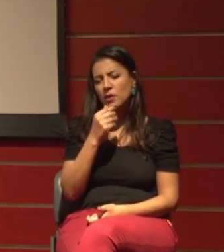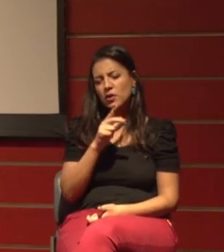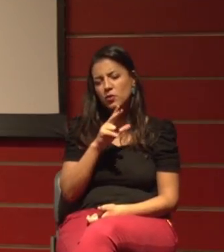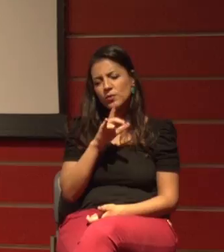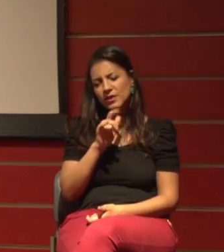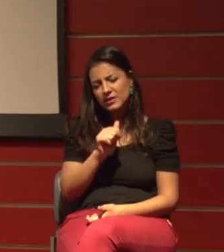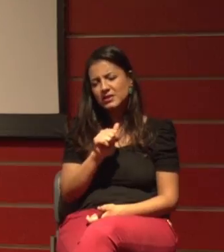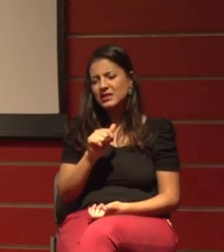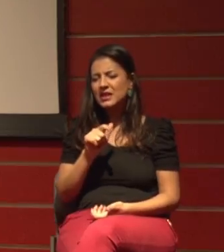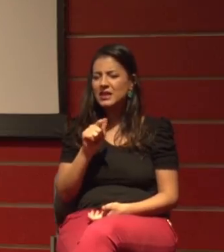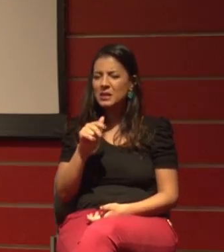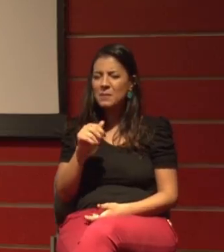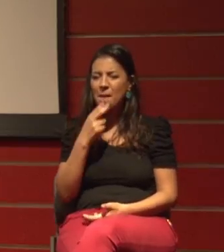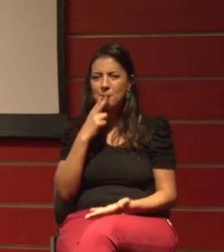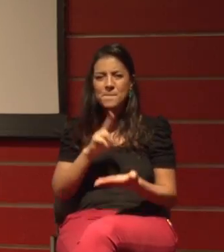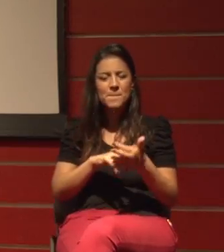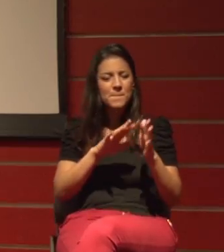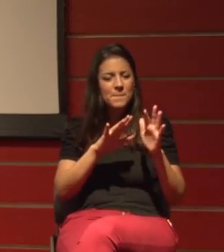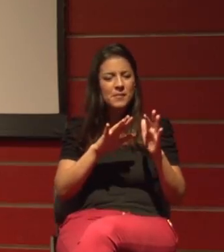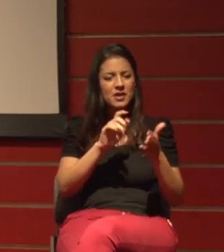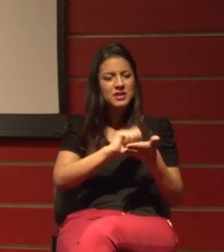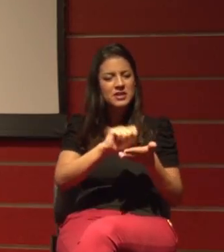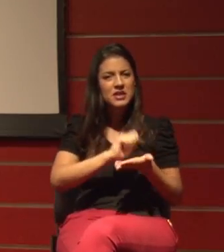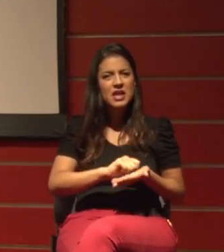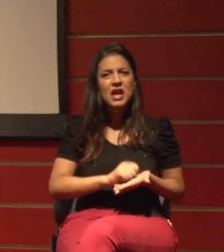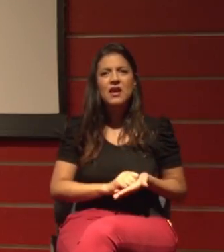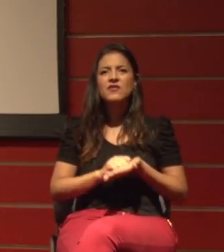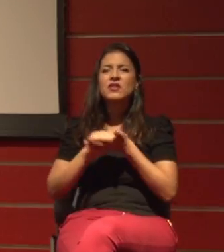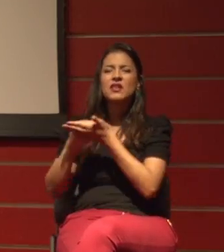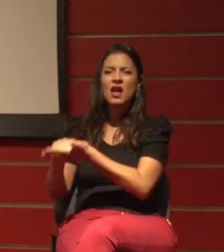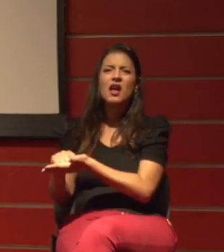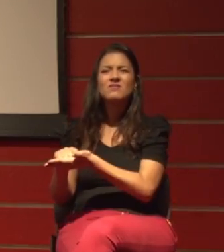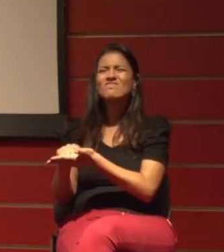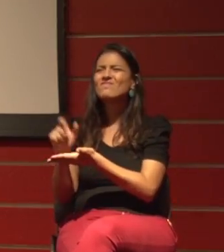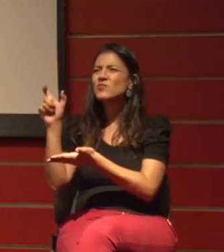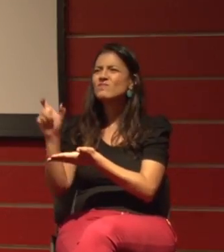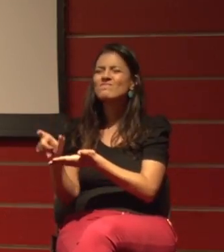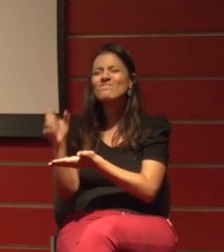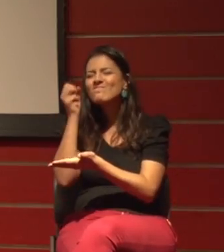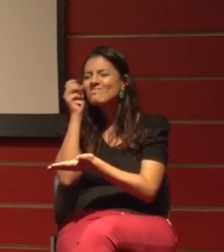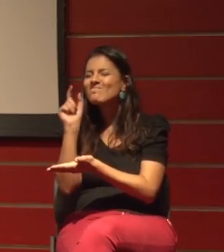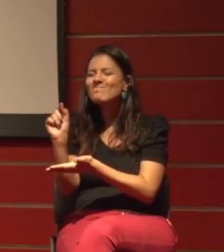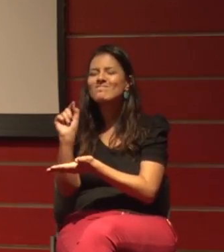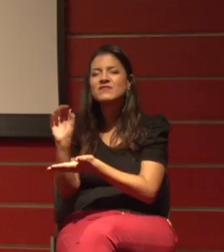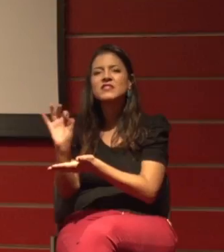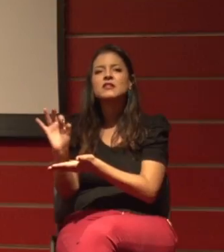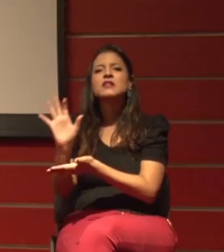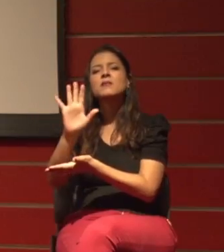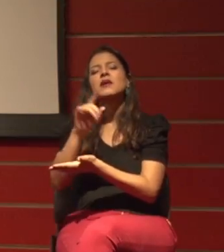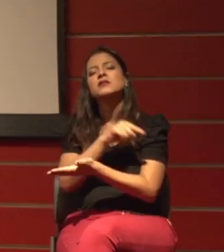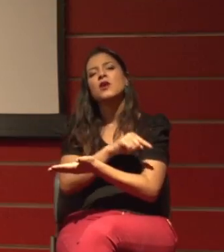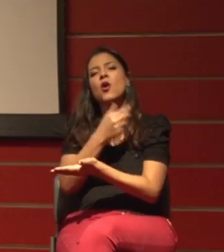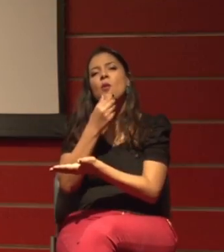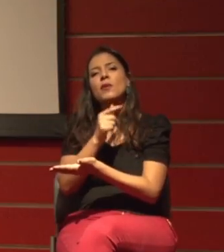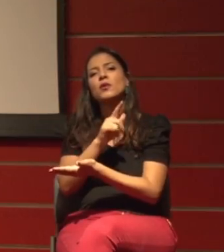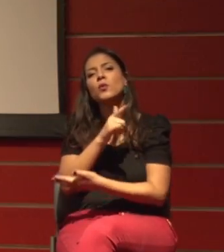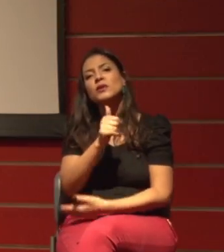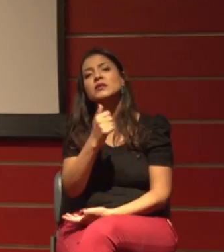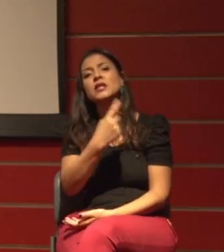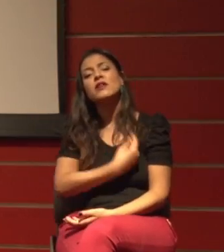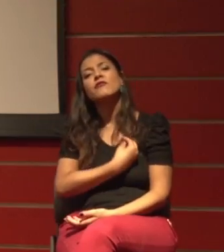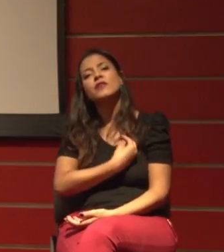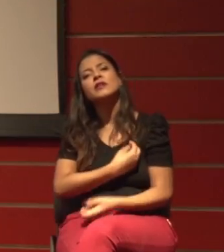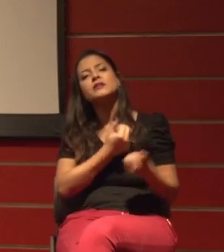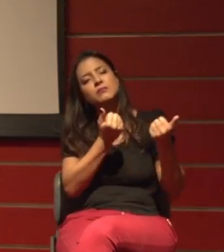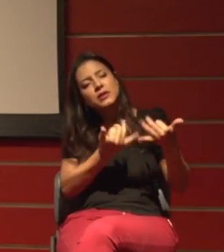sumin não ten tanta certeza mas é é a carta a carta documento onde Luiz Gama conta a vida dele conta dessa